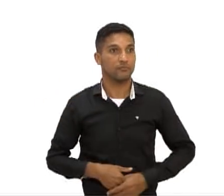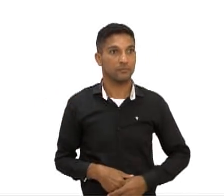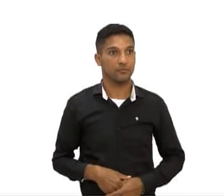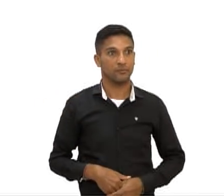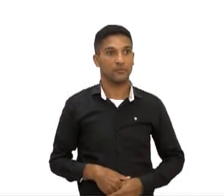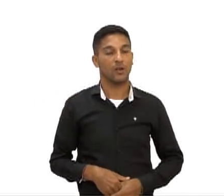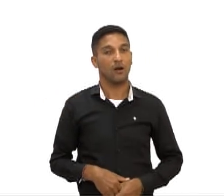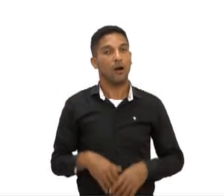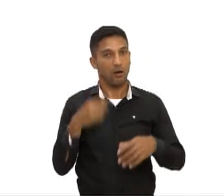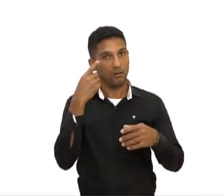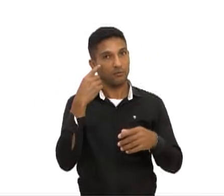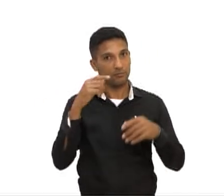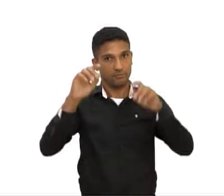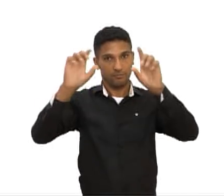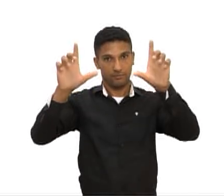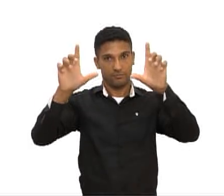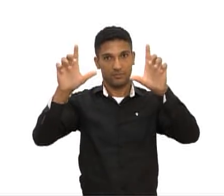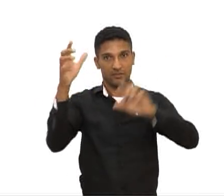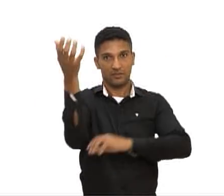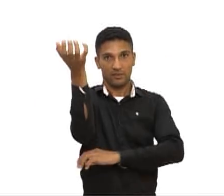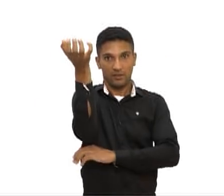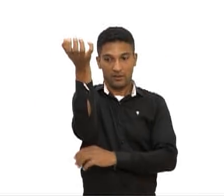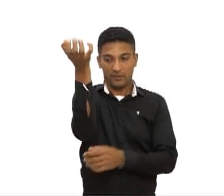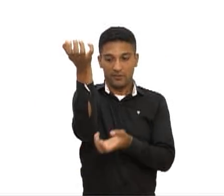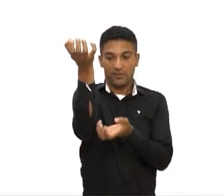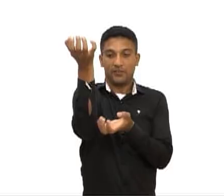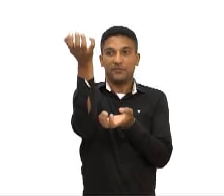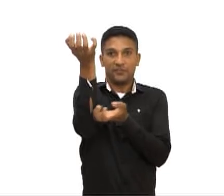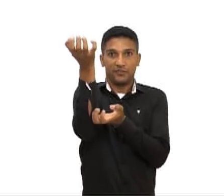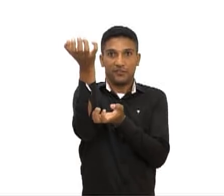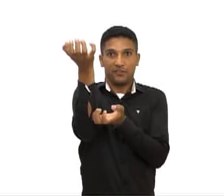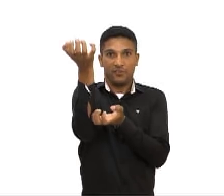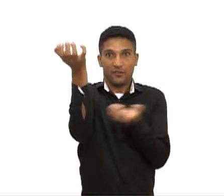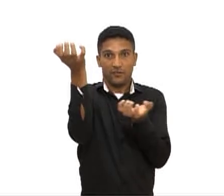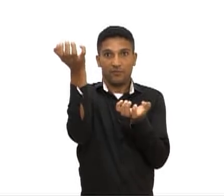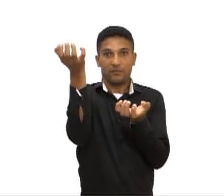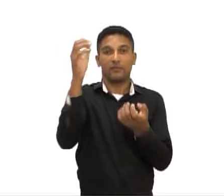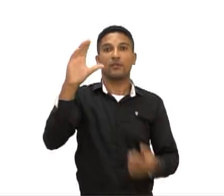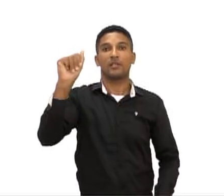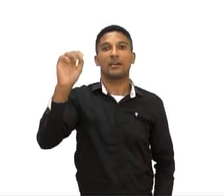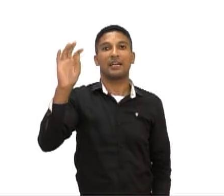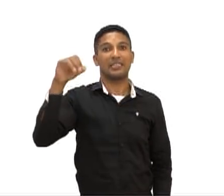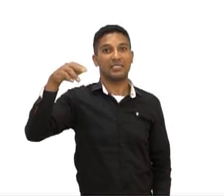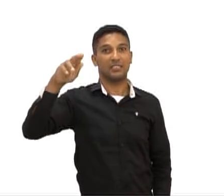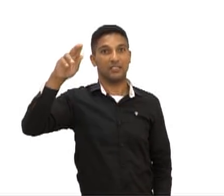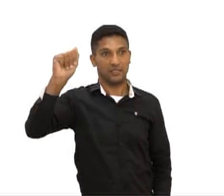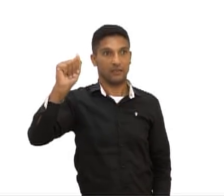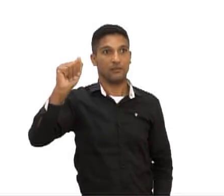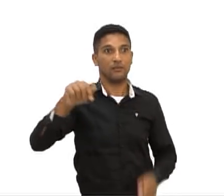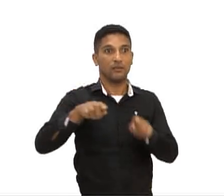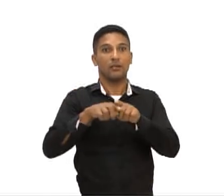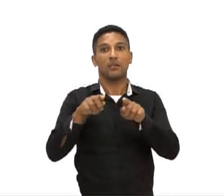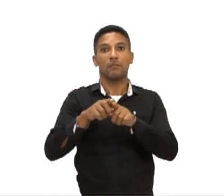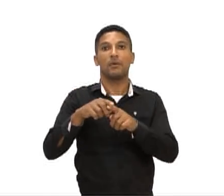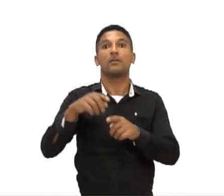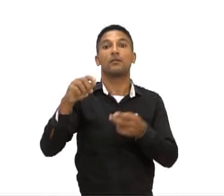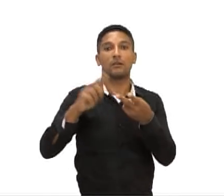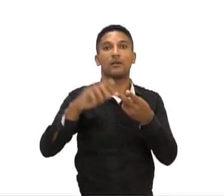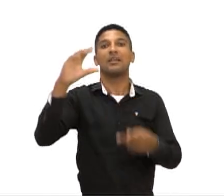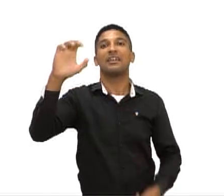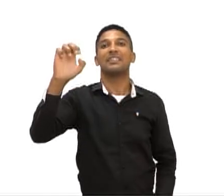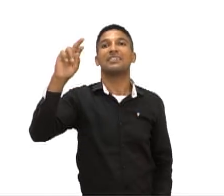Aqui nós estamos falando da Caatinga, do Cerrado e do